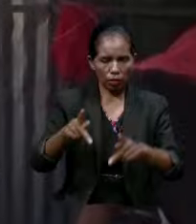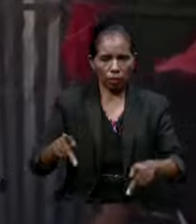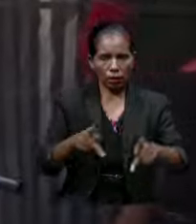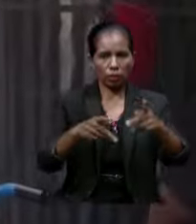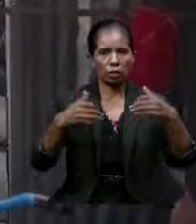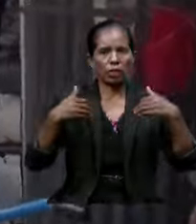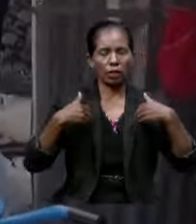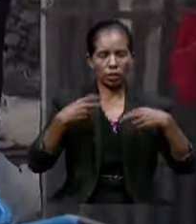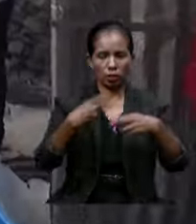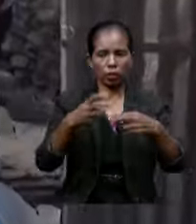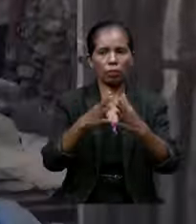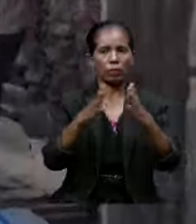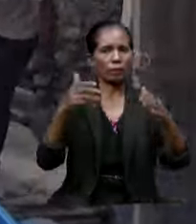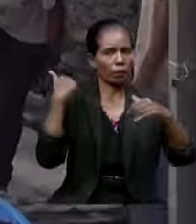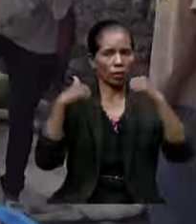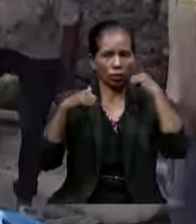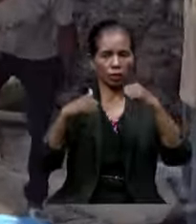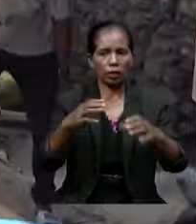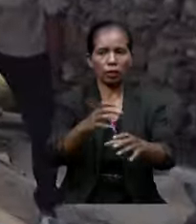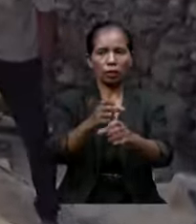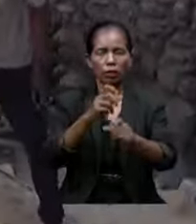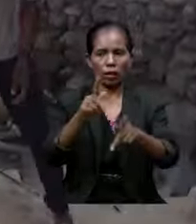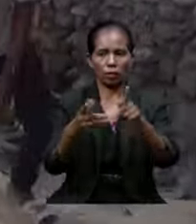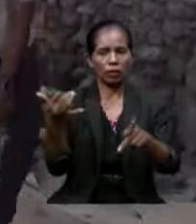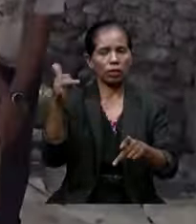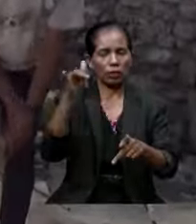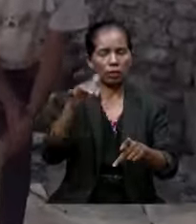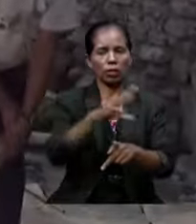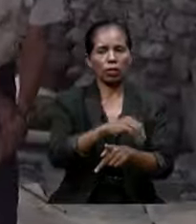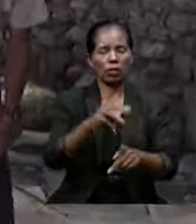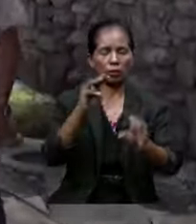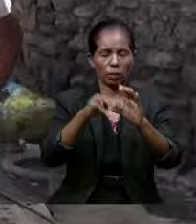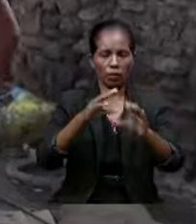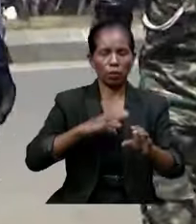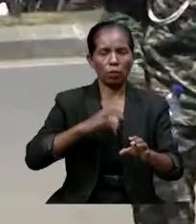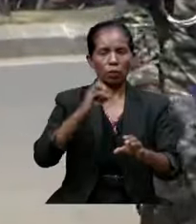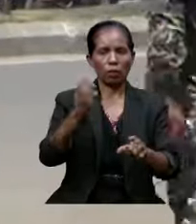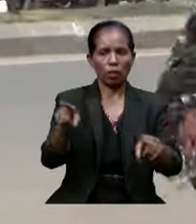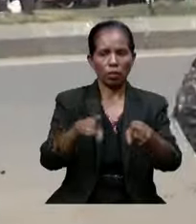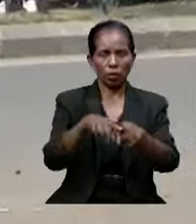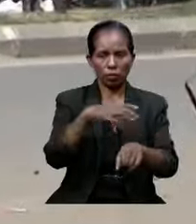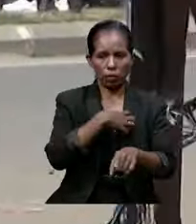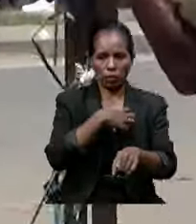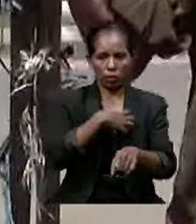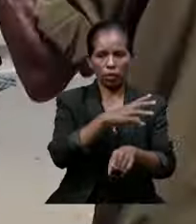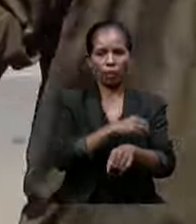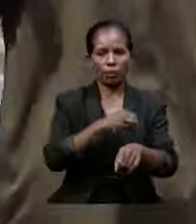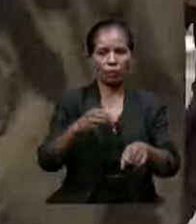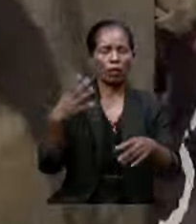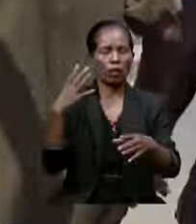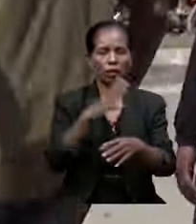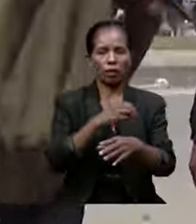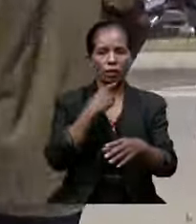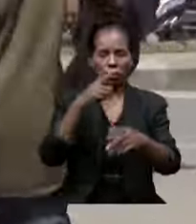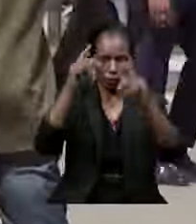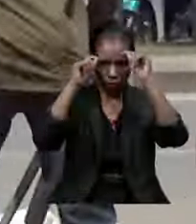hamosu engrafamento. Atividade sobu baraka negociante siranian e ex-mercado Comoro ne, acompanha o si polícia esquadra da Ungalesu no Força Defesa